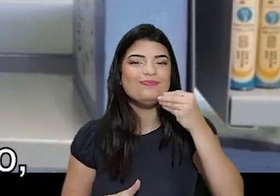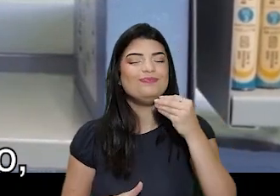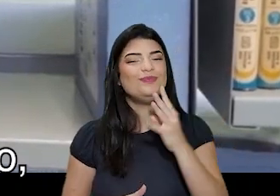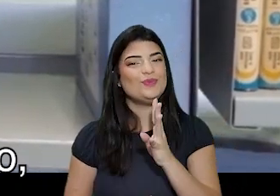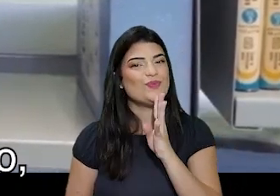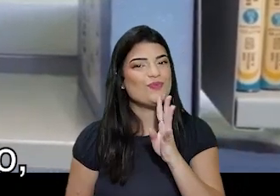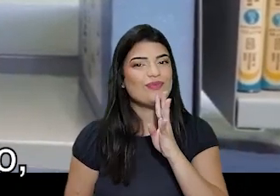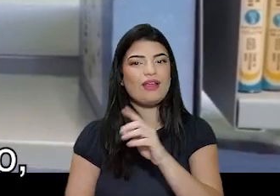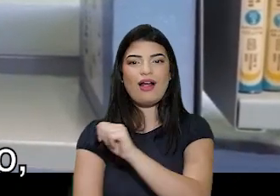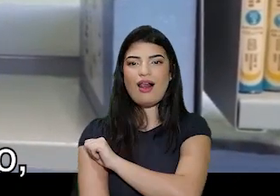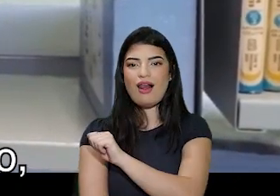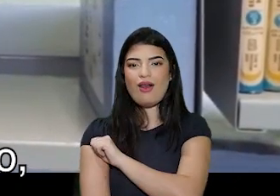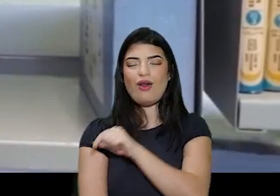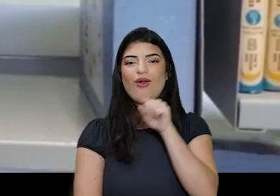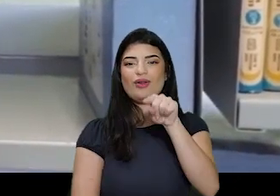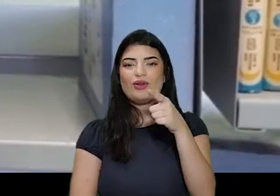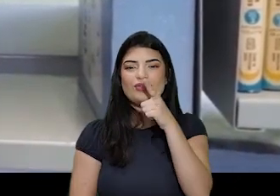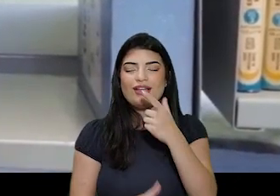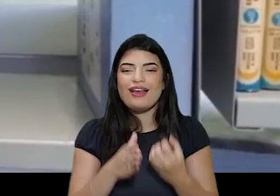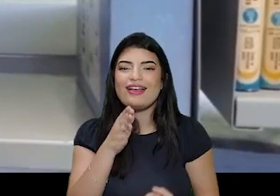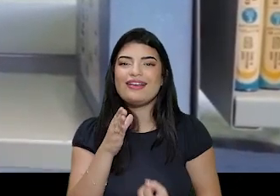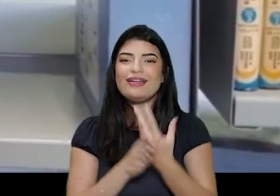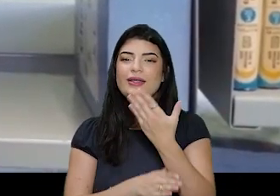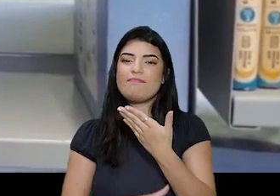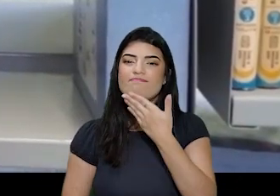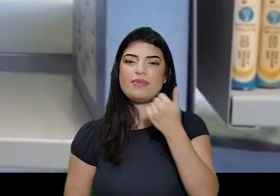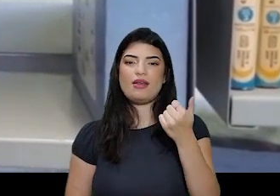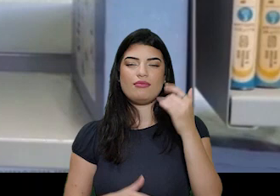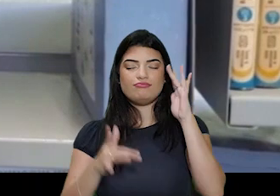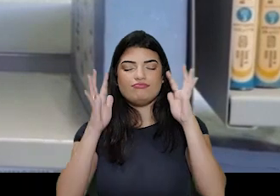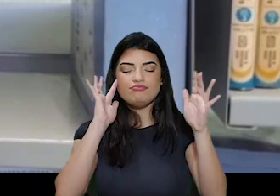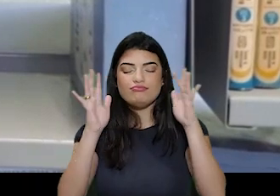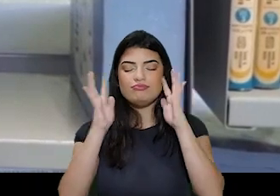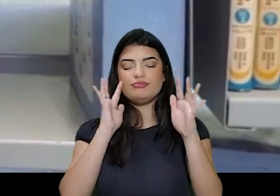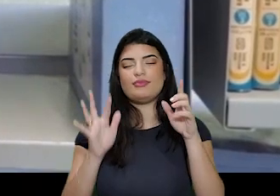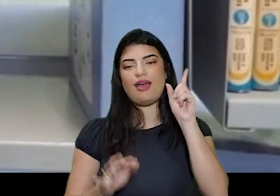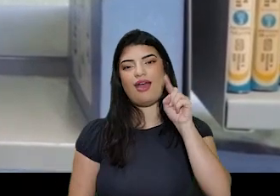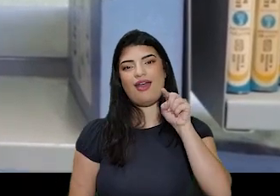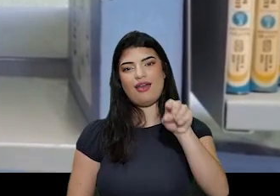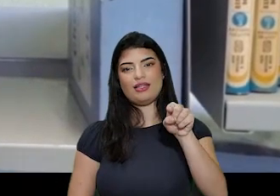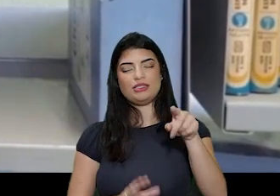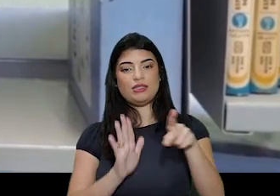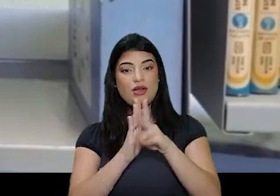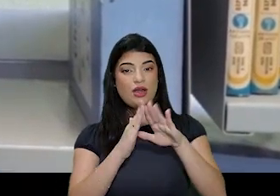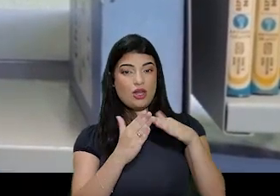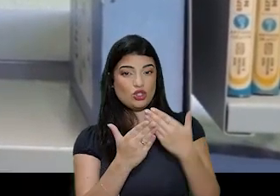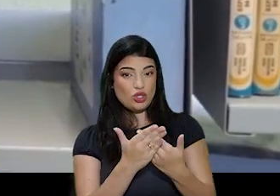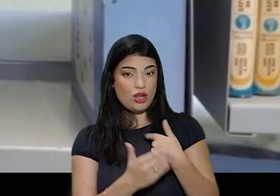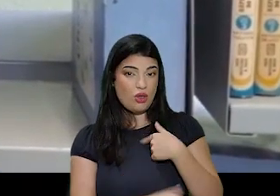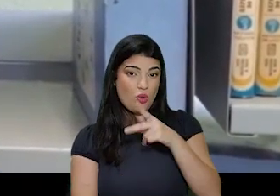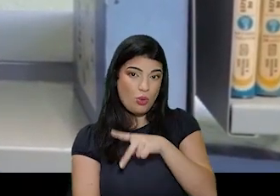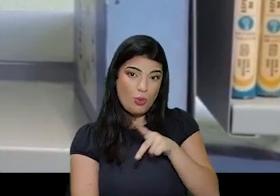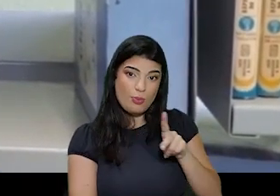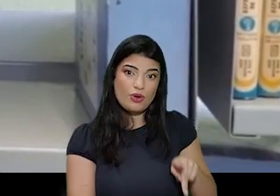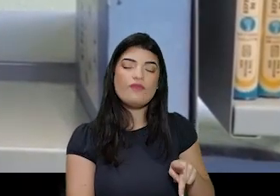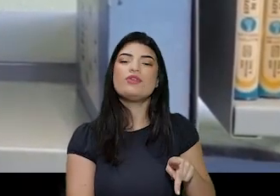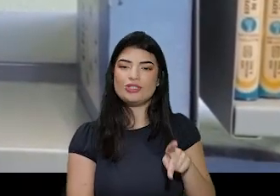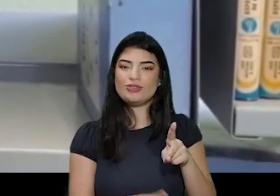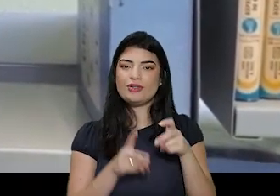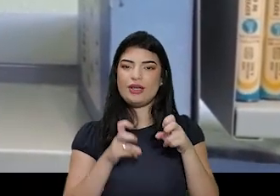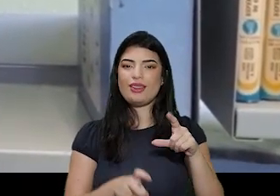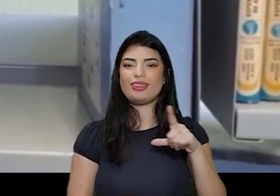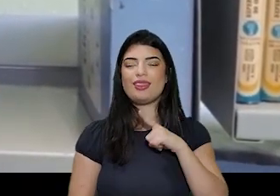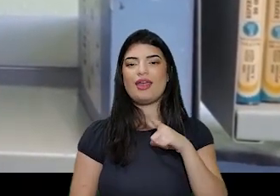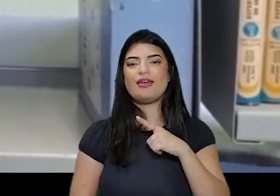de conhecimento dos alunos, fazer com que eles criem um senso crítico. E é isso que essa escola, é isso que eu como